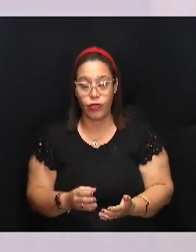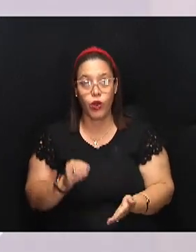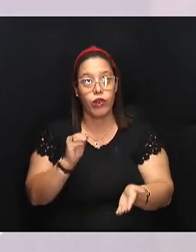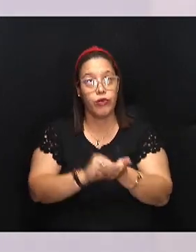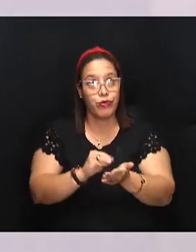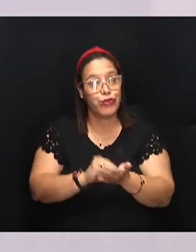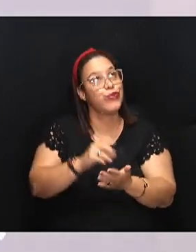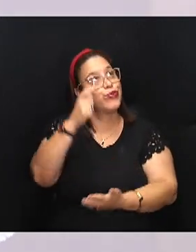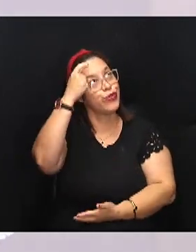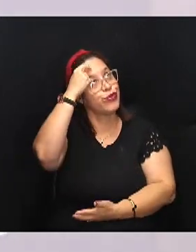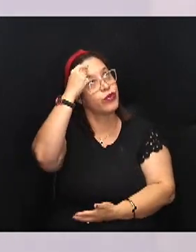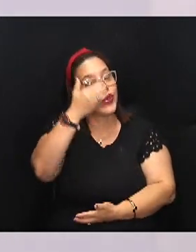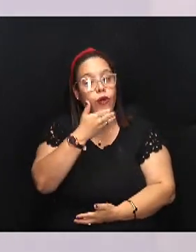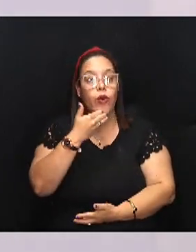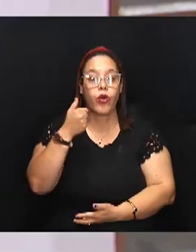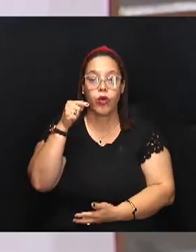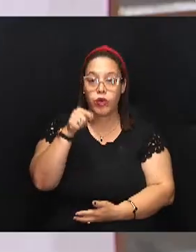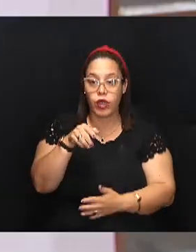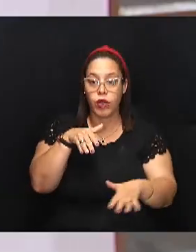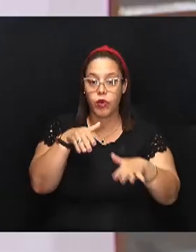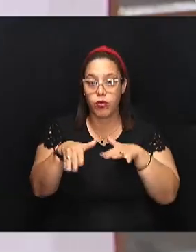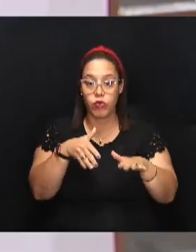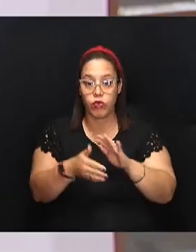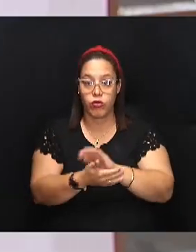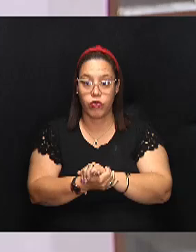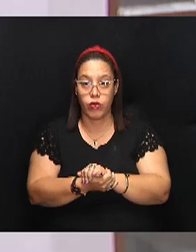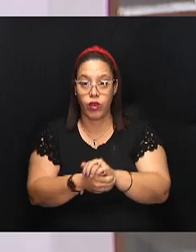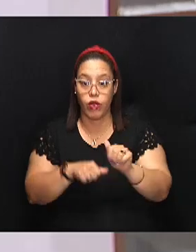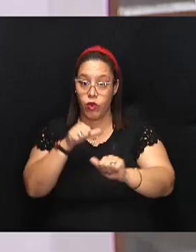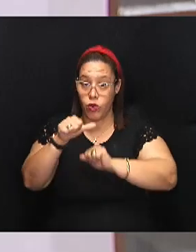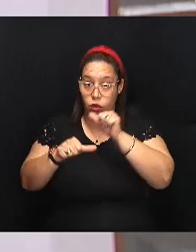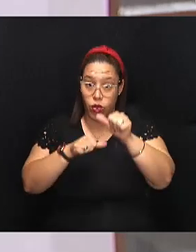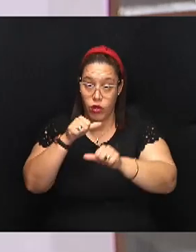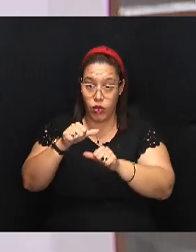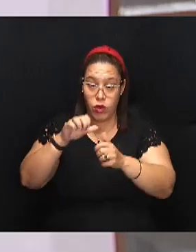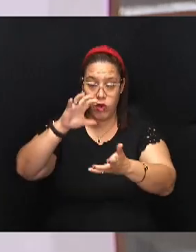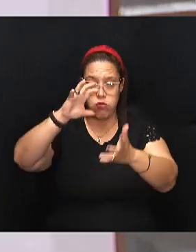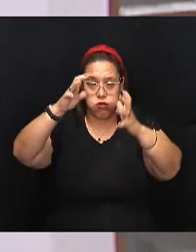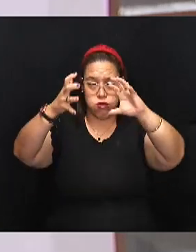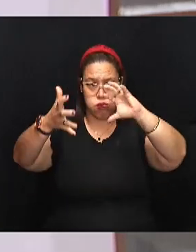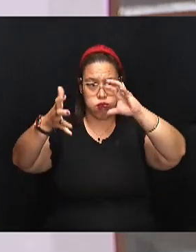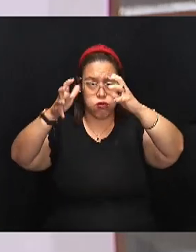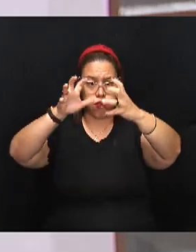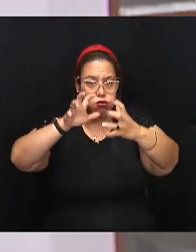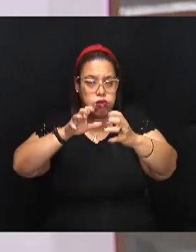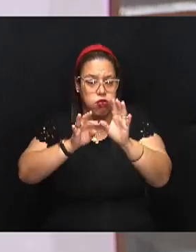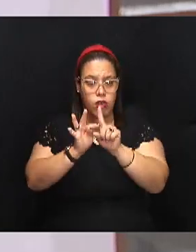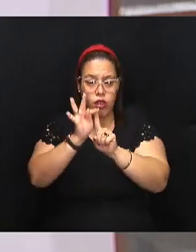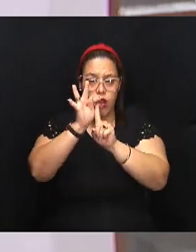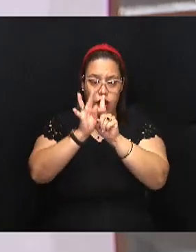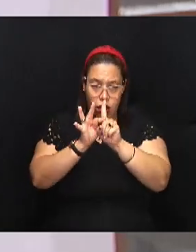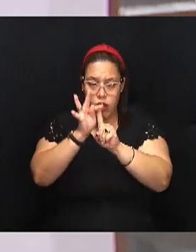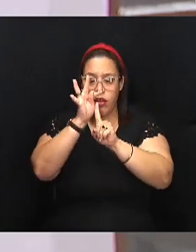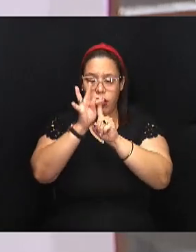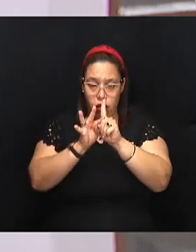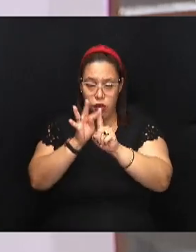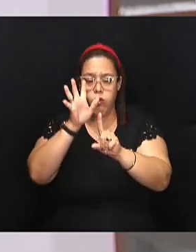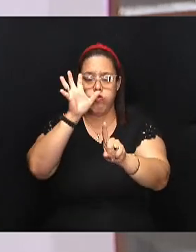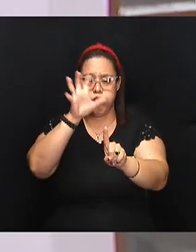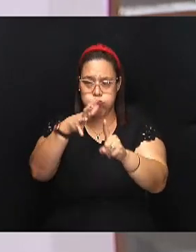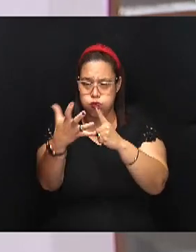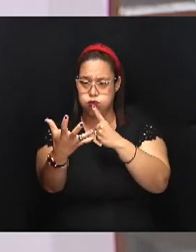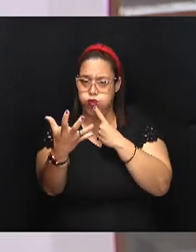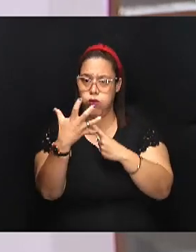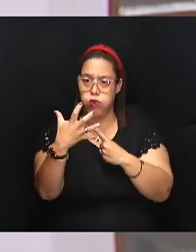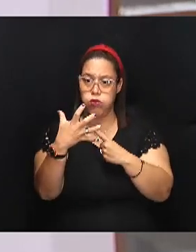de entender qual a melhor forma de agir naquela situação. Falando em mudanças climáticas, mudanças de temperatura, isso vai influenciar todo o